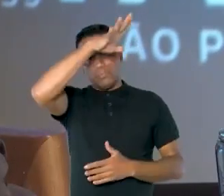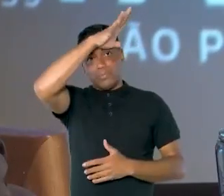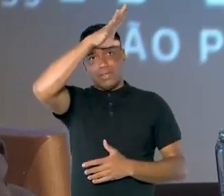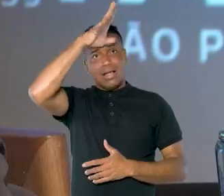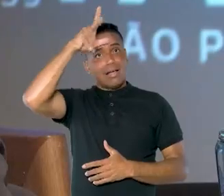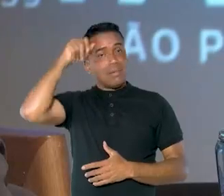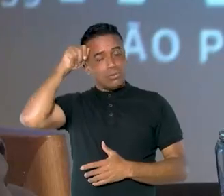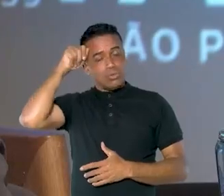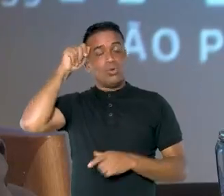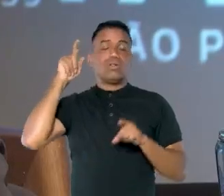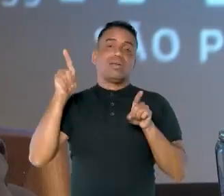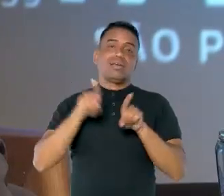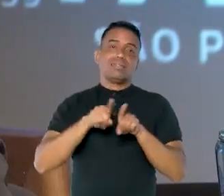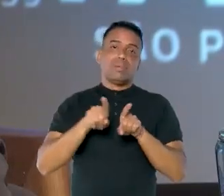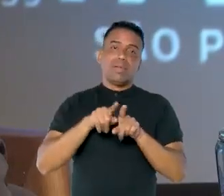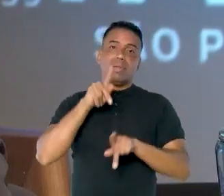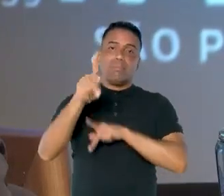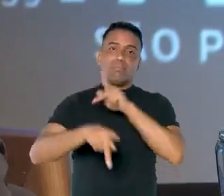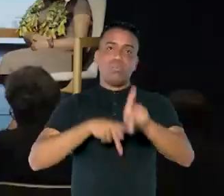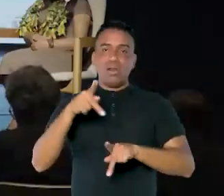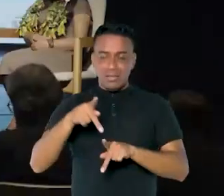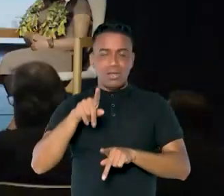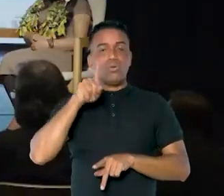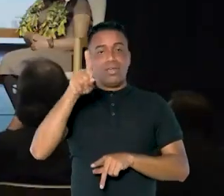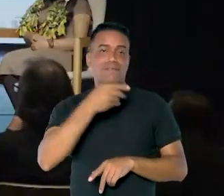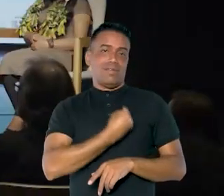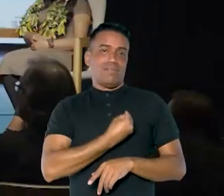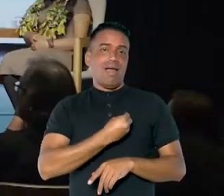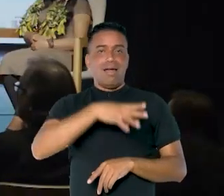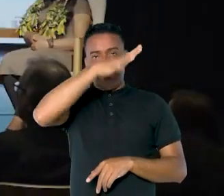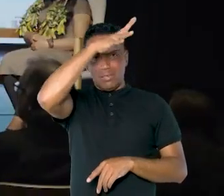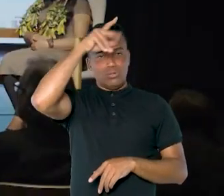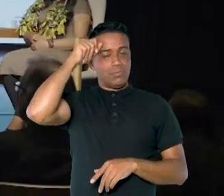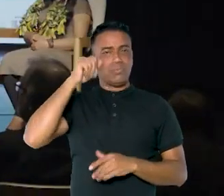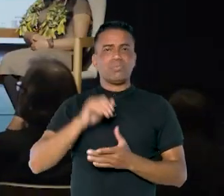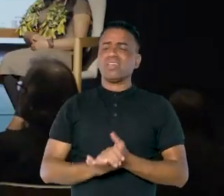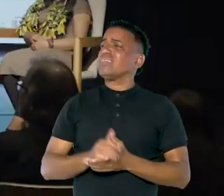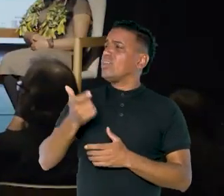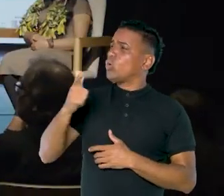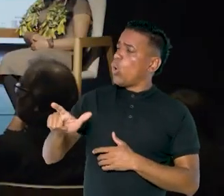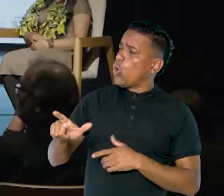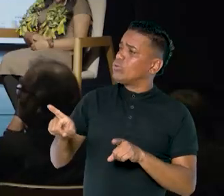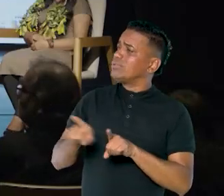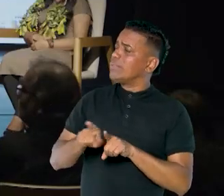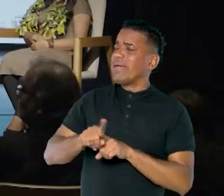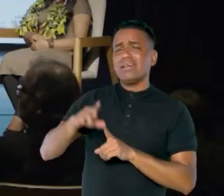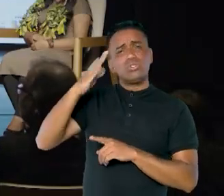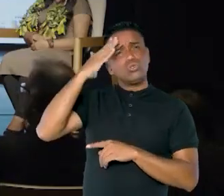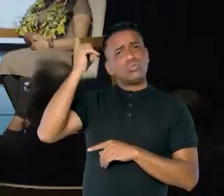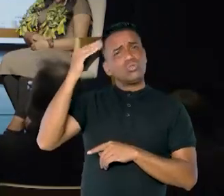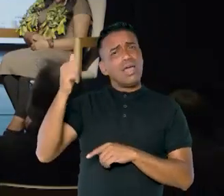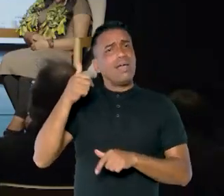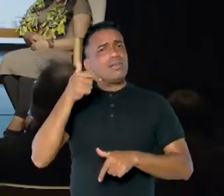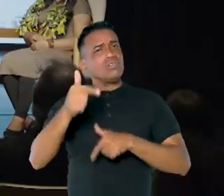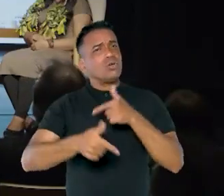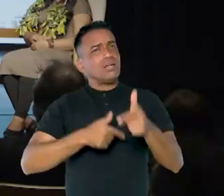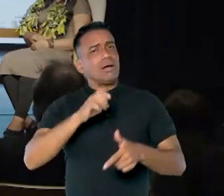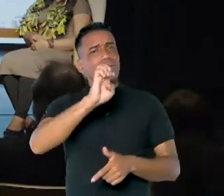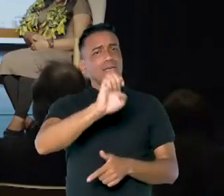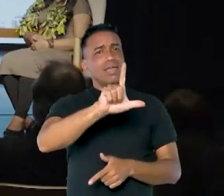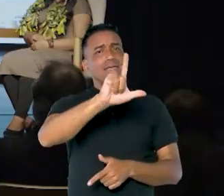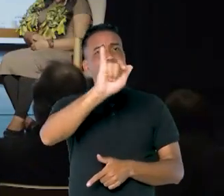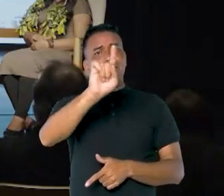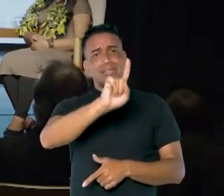um caminho também para a população da Amazônia. E tem uma outra coisa que é um sucesso, que é o trabalho da Elisângela, que está